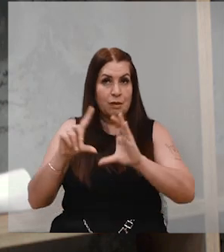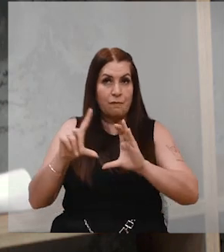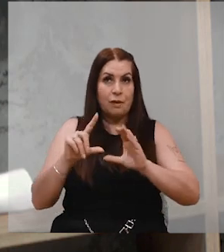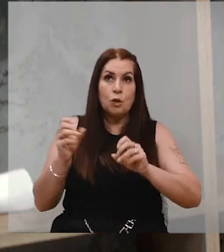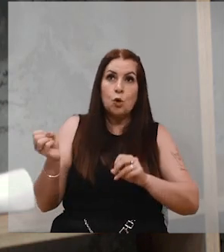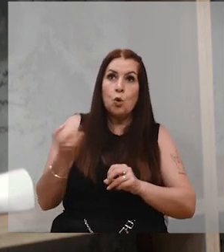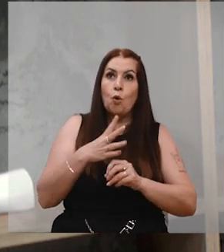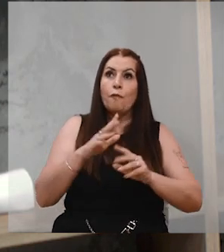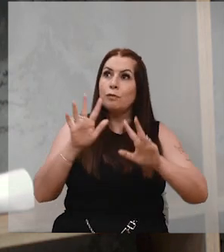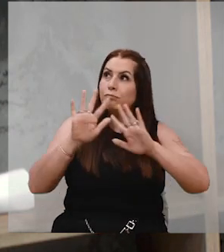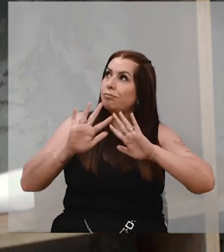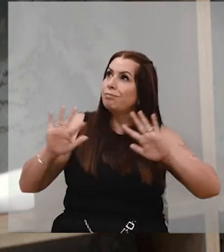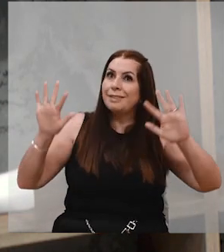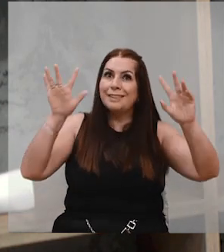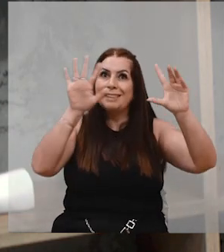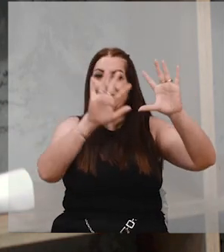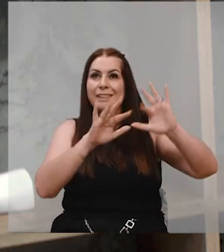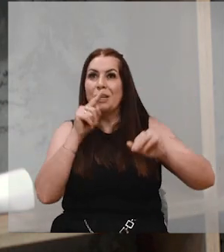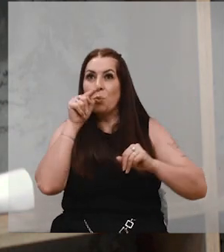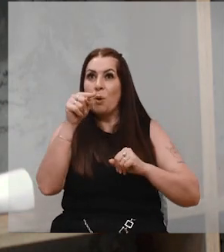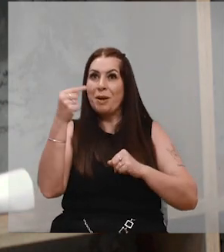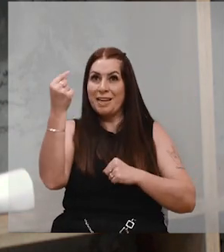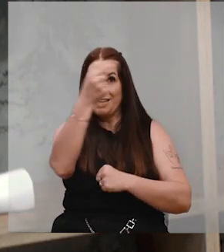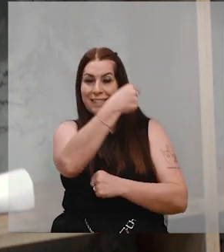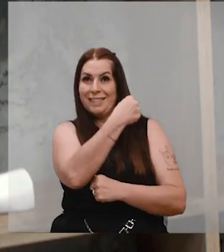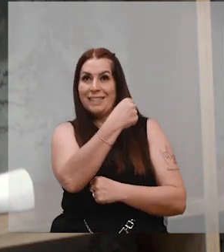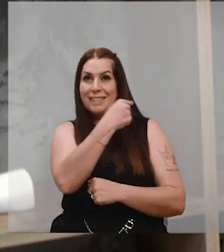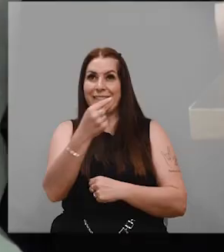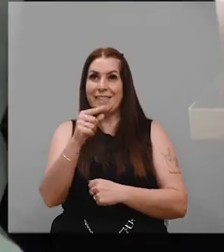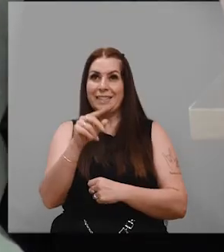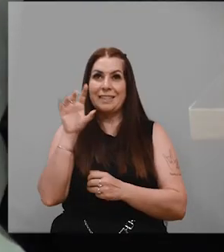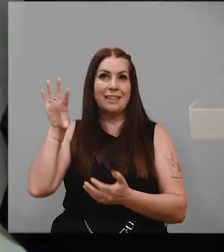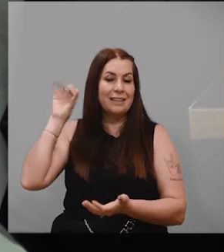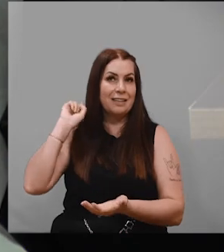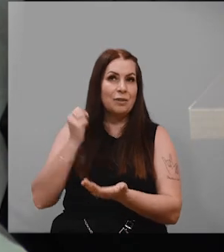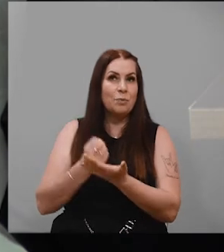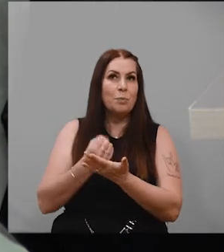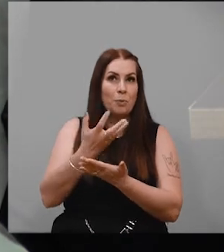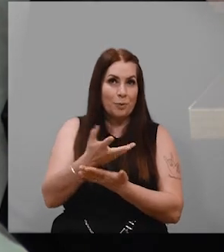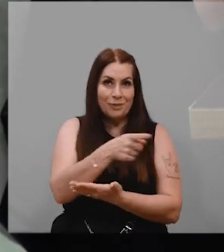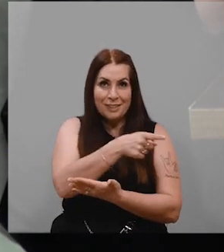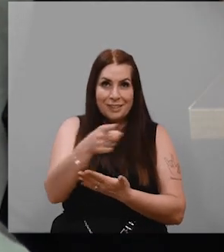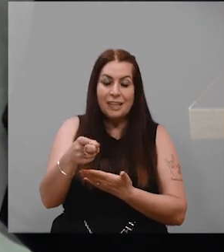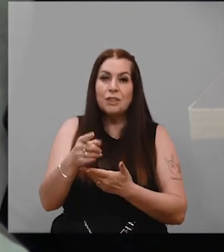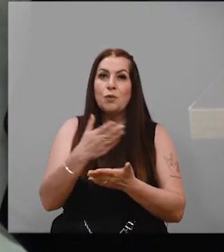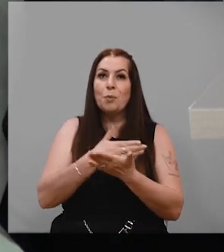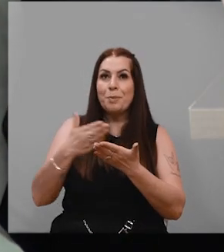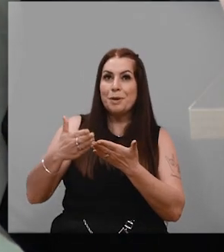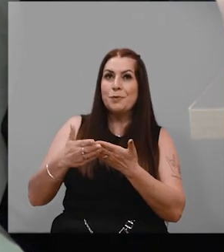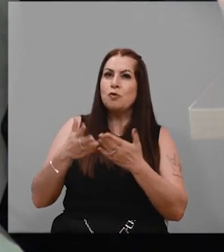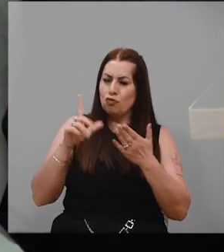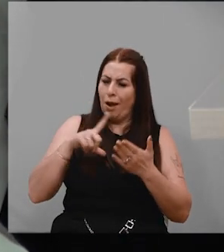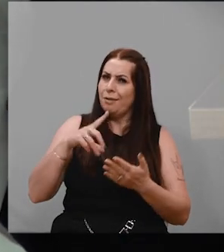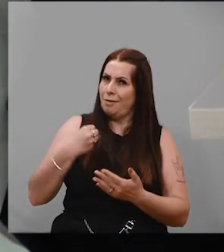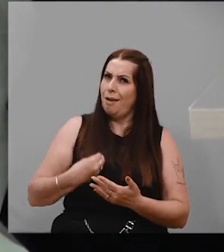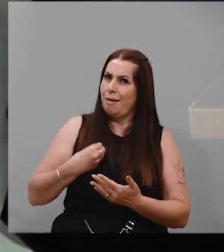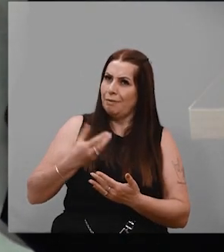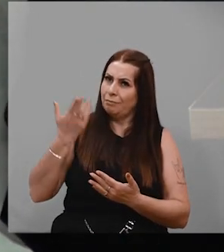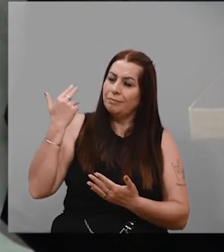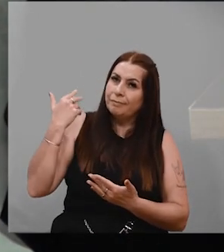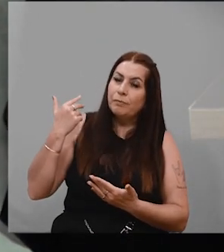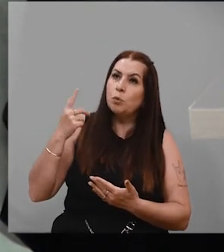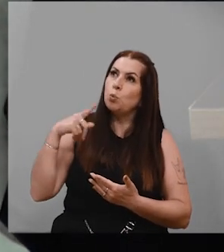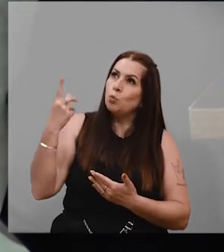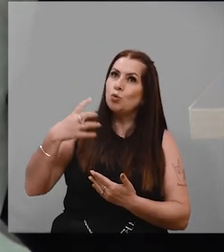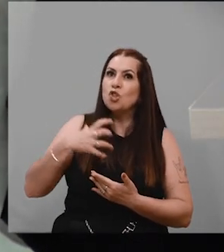novos cenários. Esse, por exemplo, que a gente está aqui, o podcast, que foi lançado, ele já existia de um